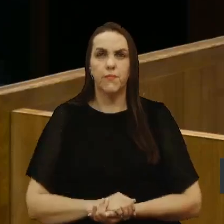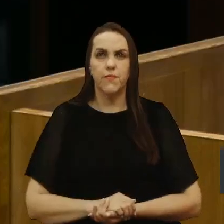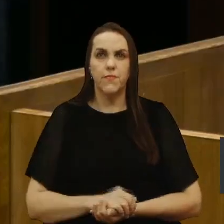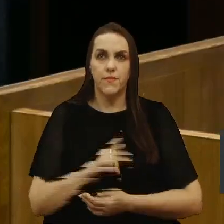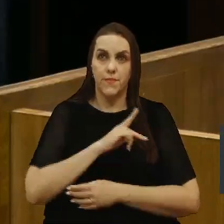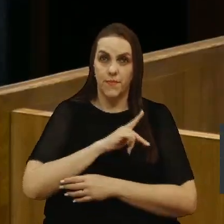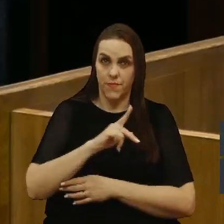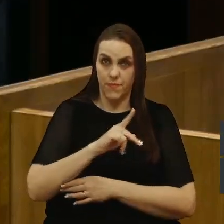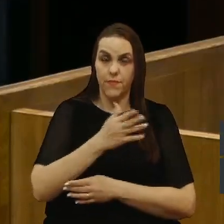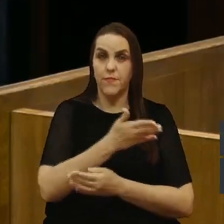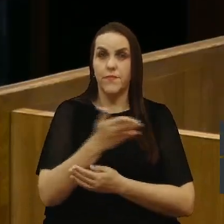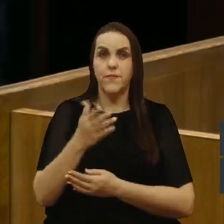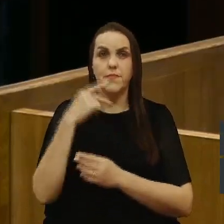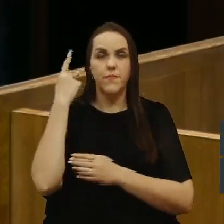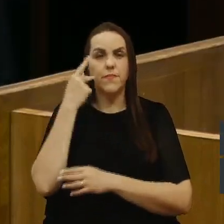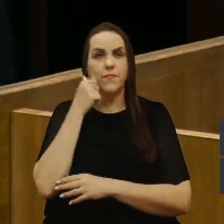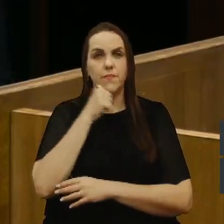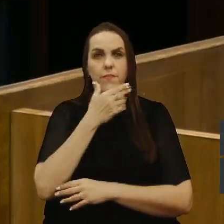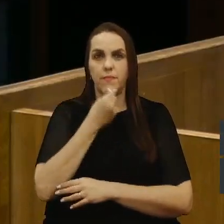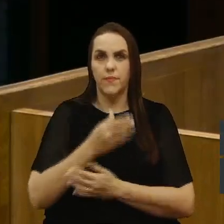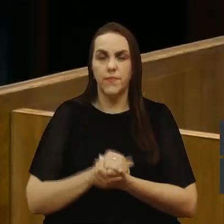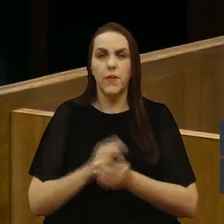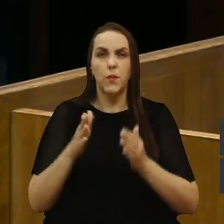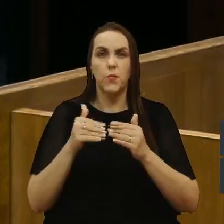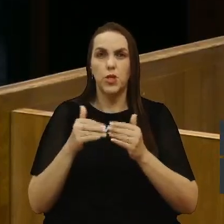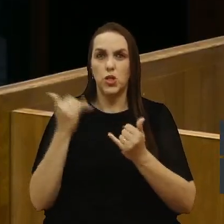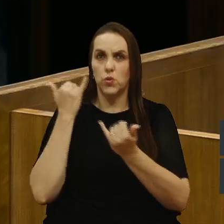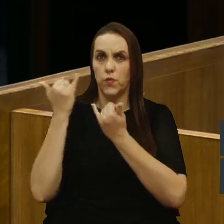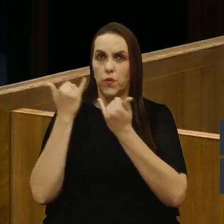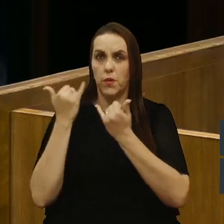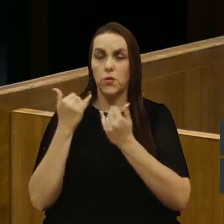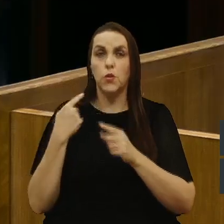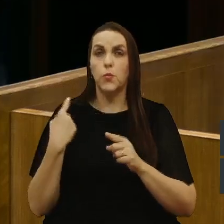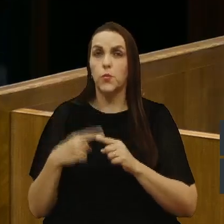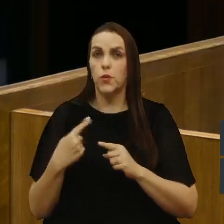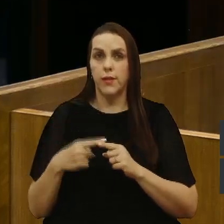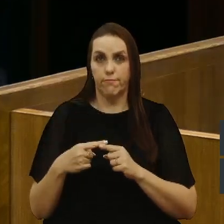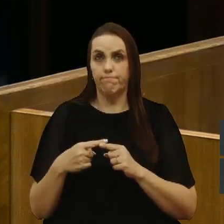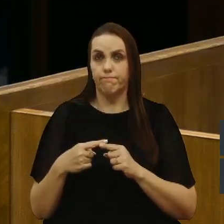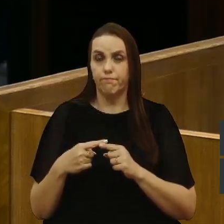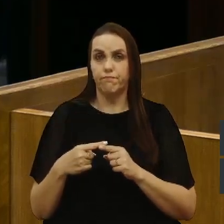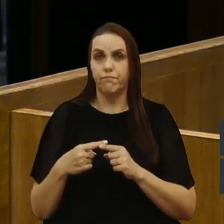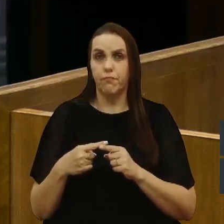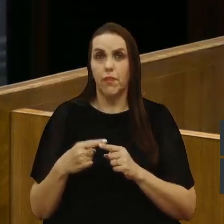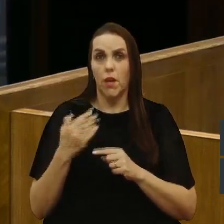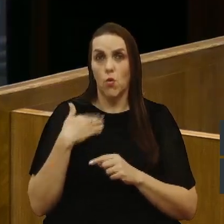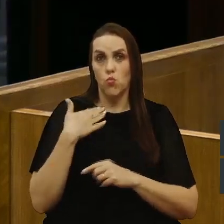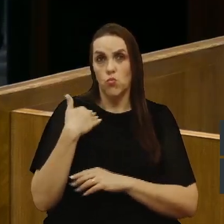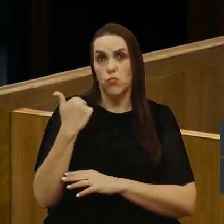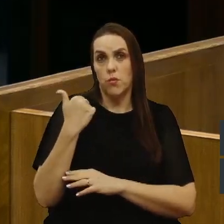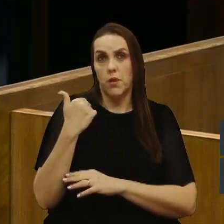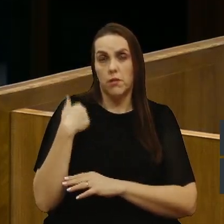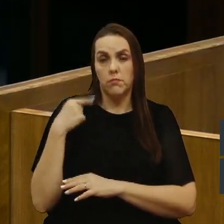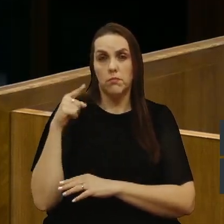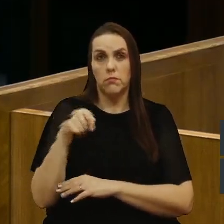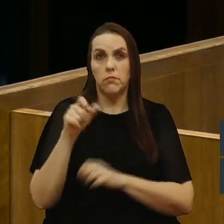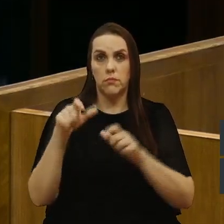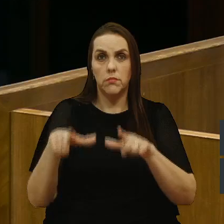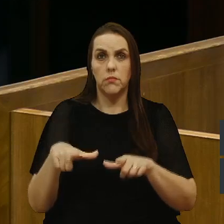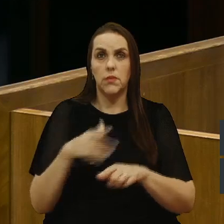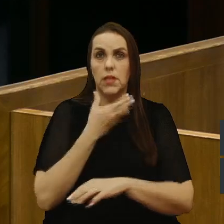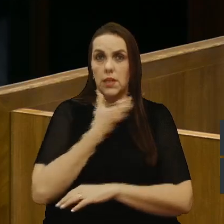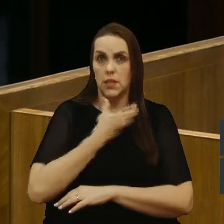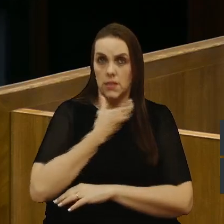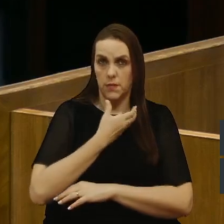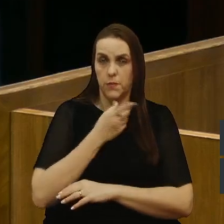Senhor presidente, senhores vereadores, a gente fez esse pedido de informação porque fui chamada, né, até o local ali em